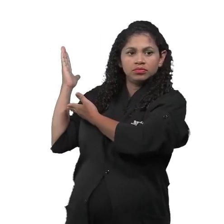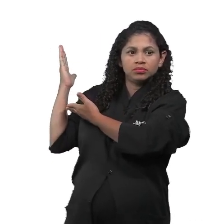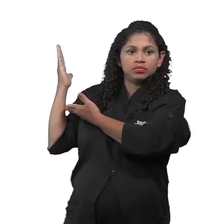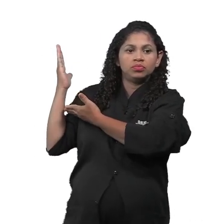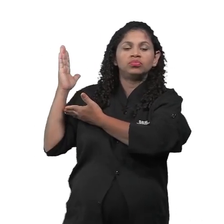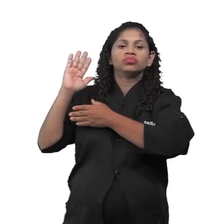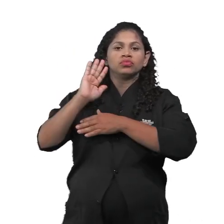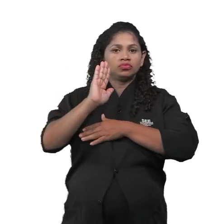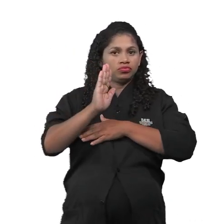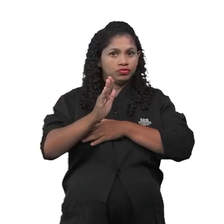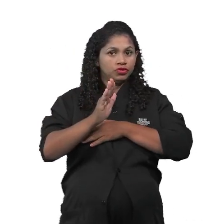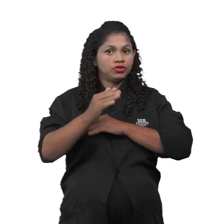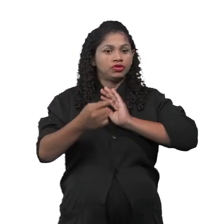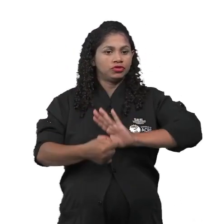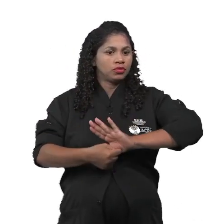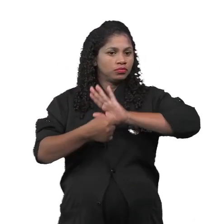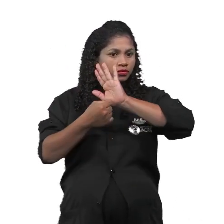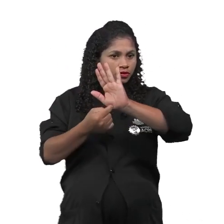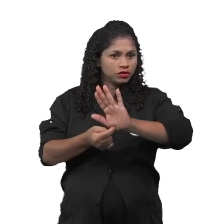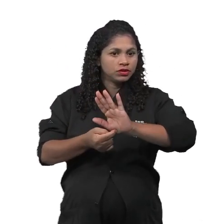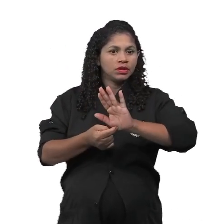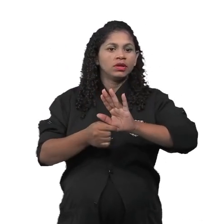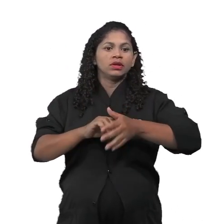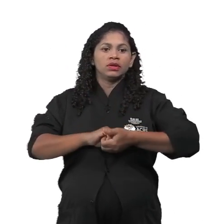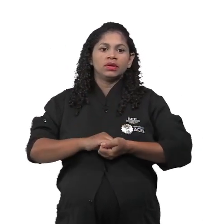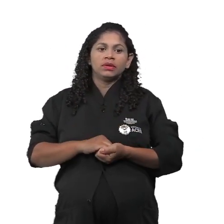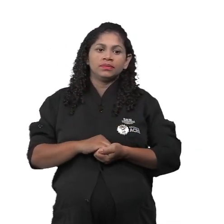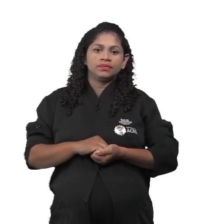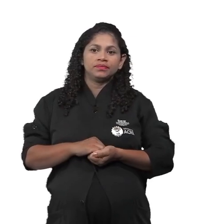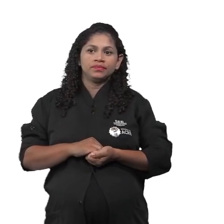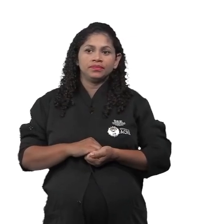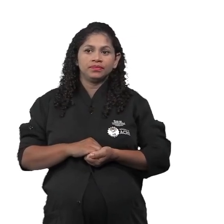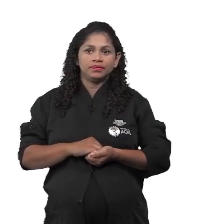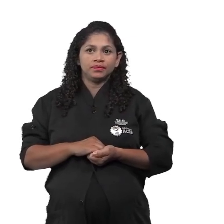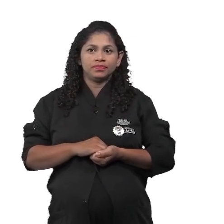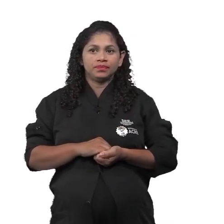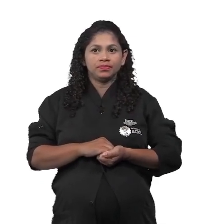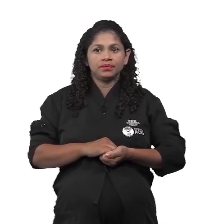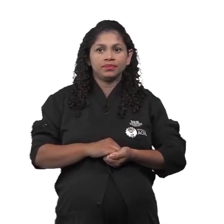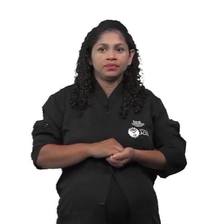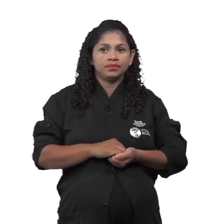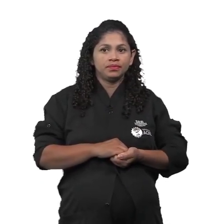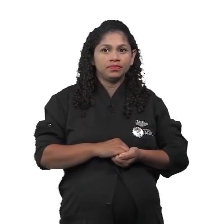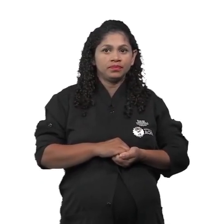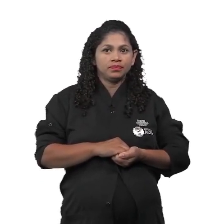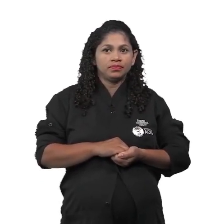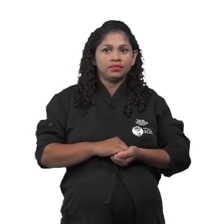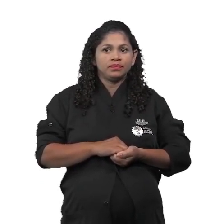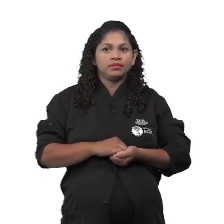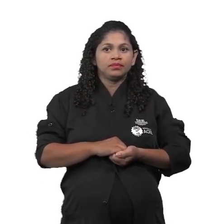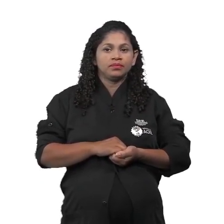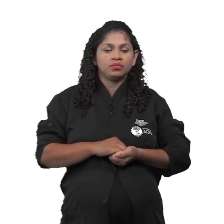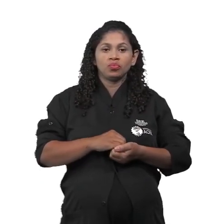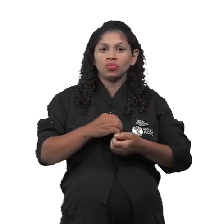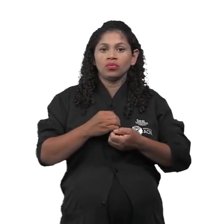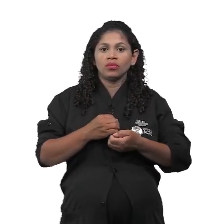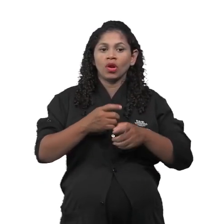nosso manequim, né. Então, desse lado aqui a gente tem as regiões que a gente aplica